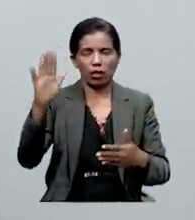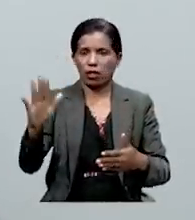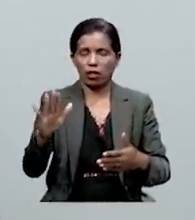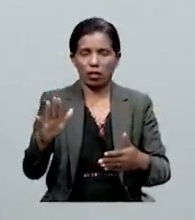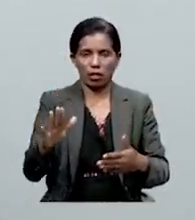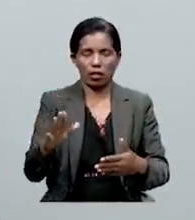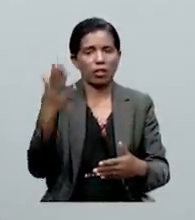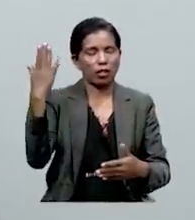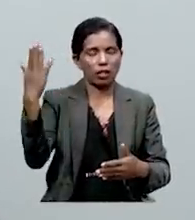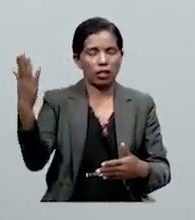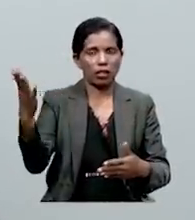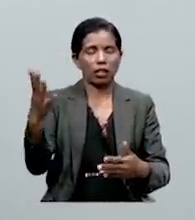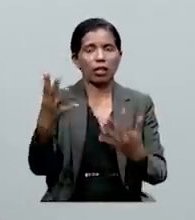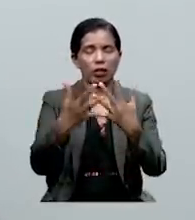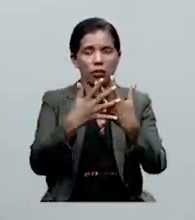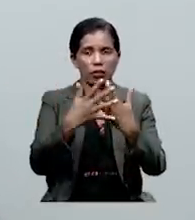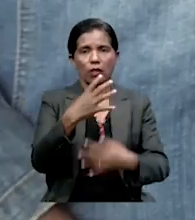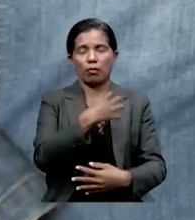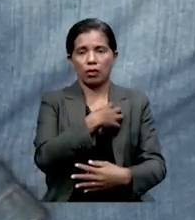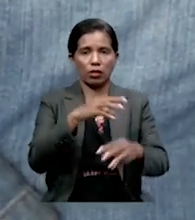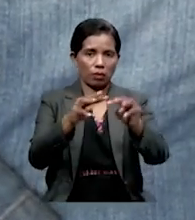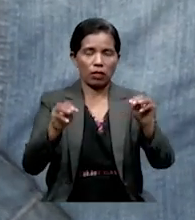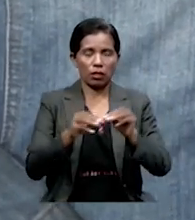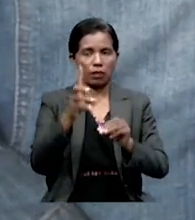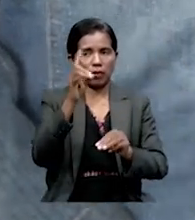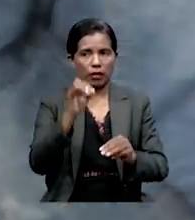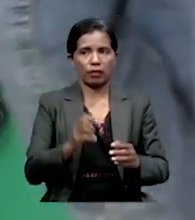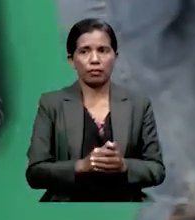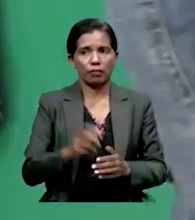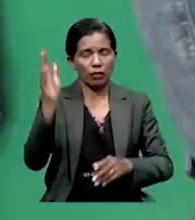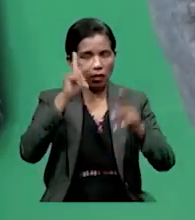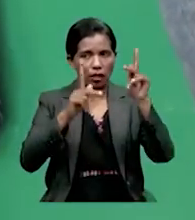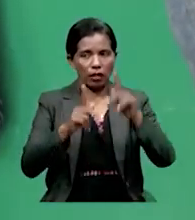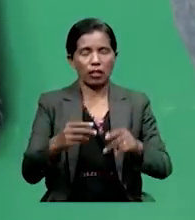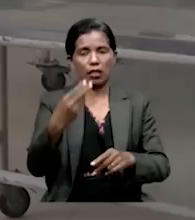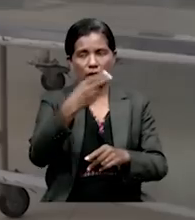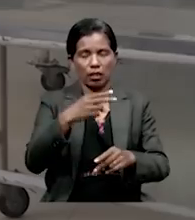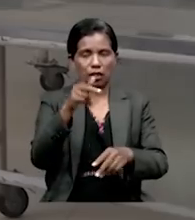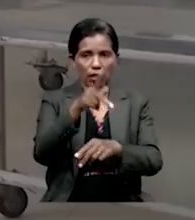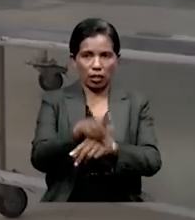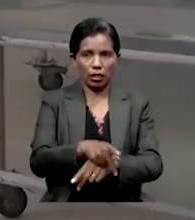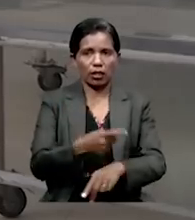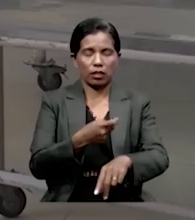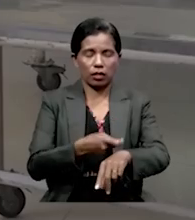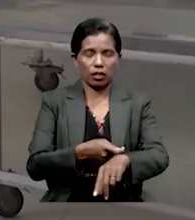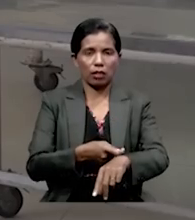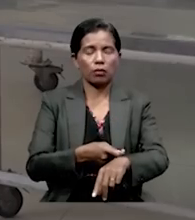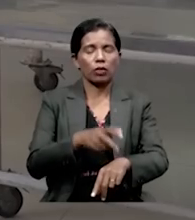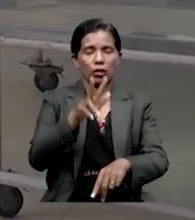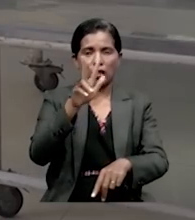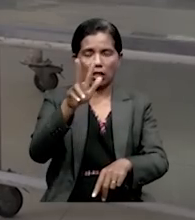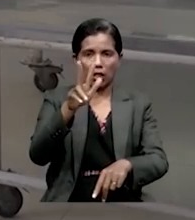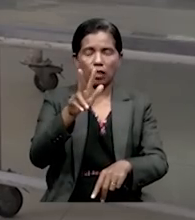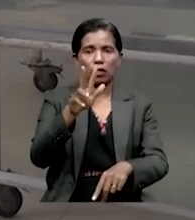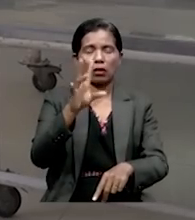a cela detenção comando PNTL município de Ili. Caso tarane acontece a quinta calan mais ou menos horas tuku hitu calan e